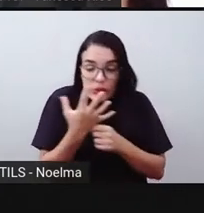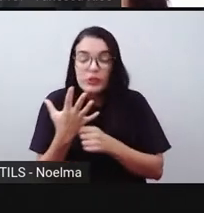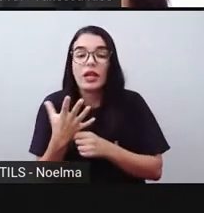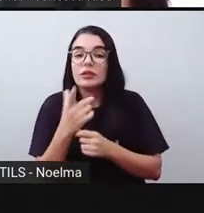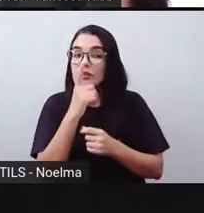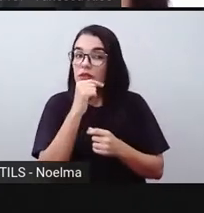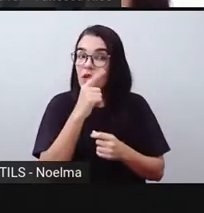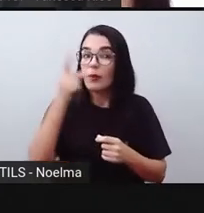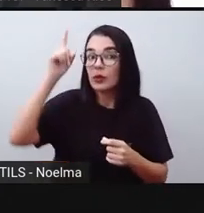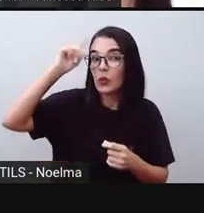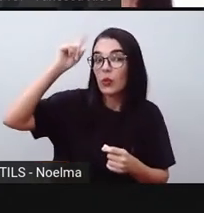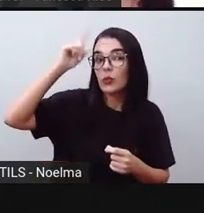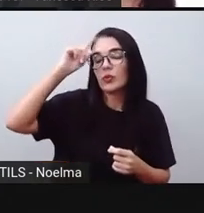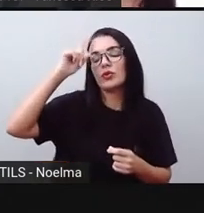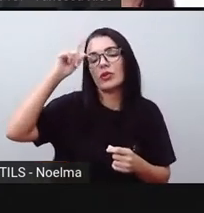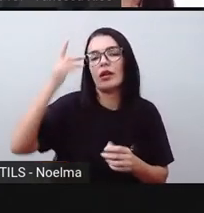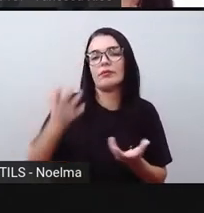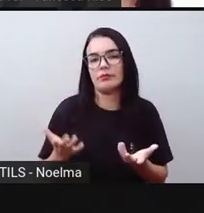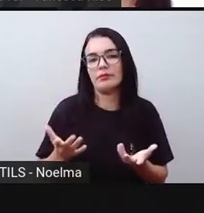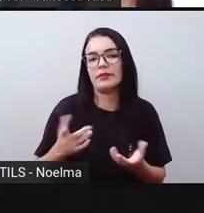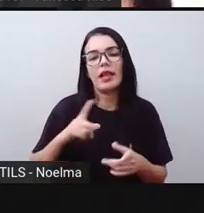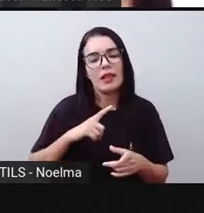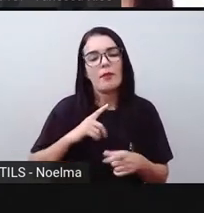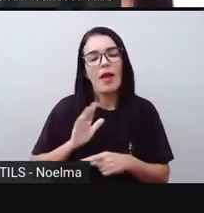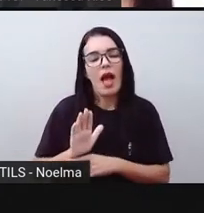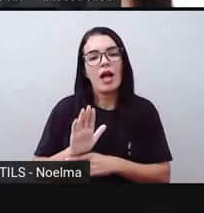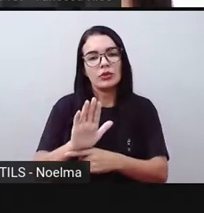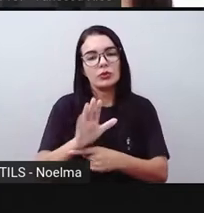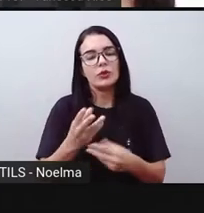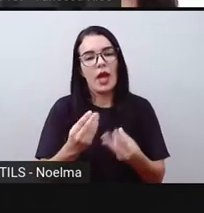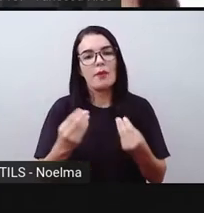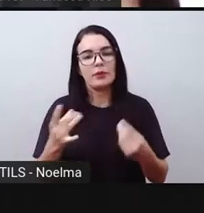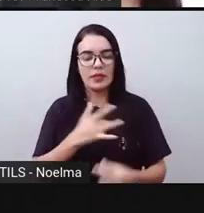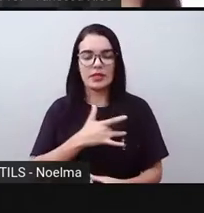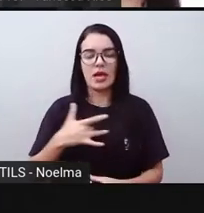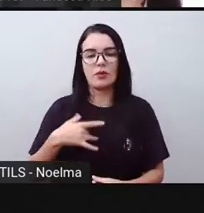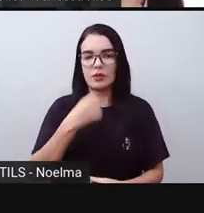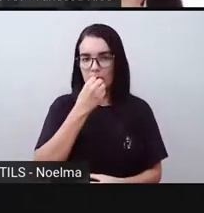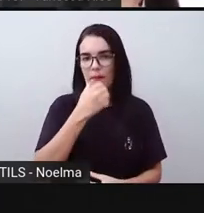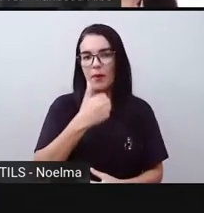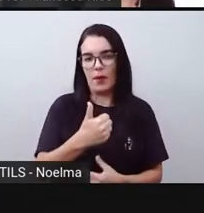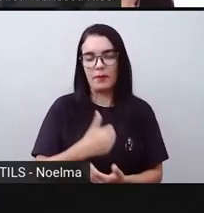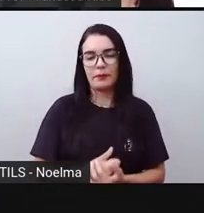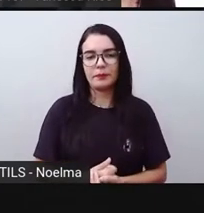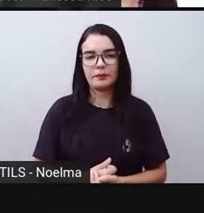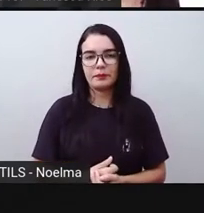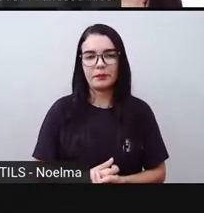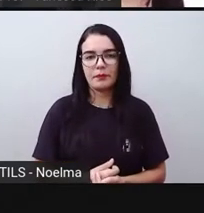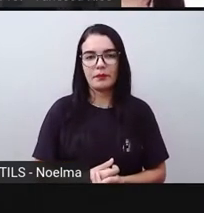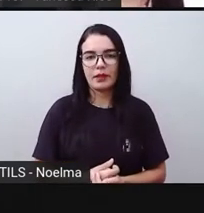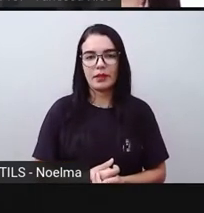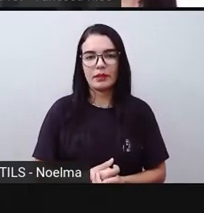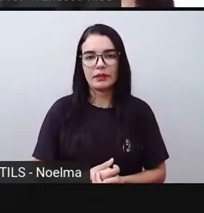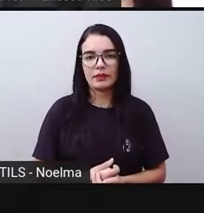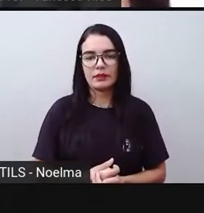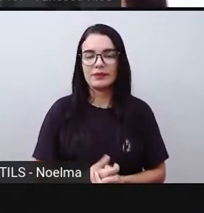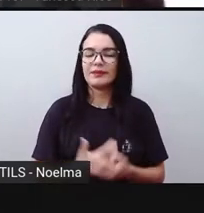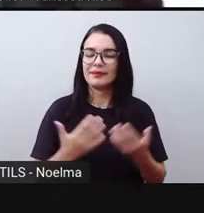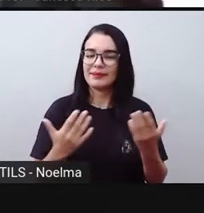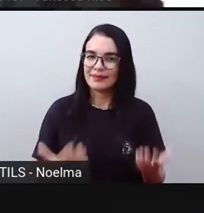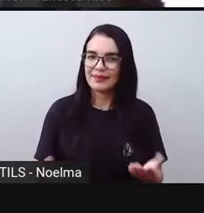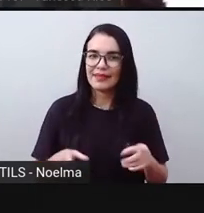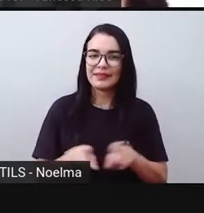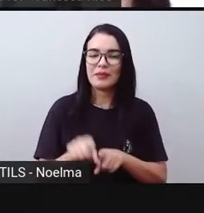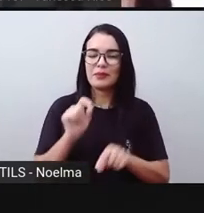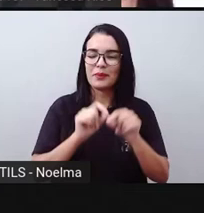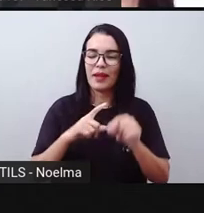também por dia, que também contribui com a nossa saúde. E aí, além dos alimentos e além da